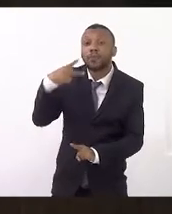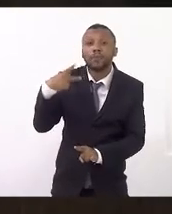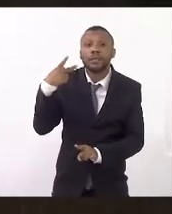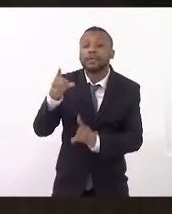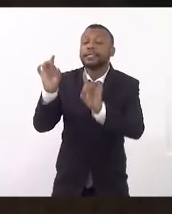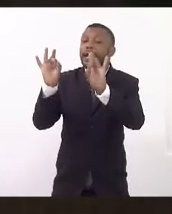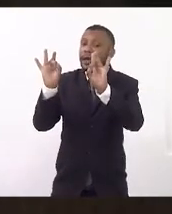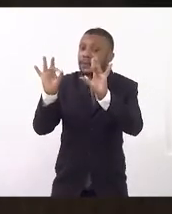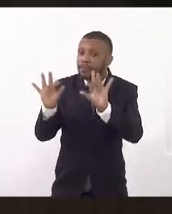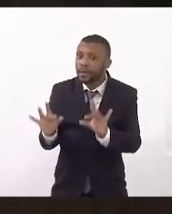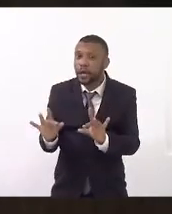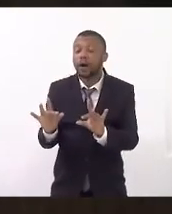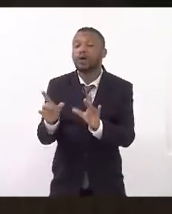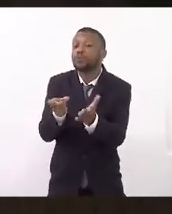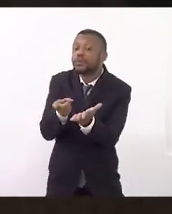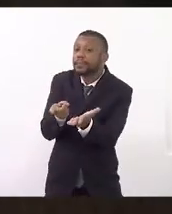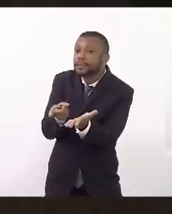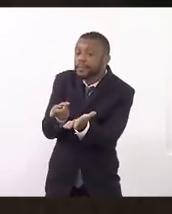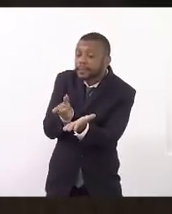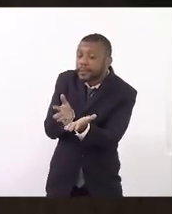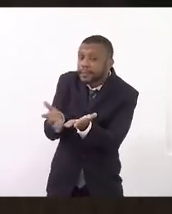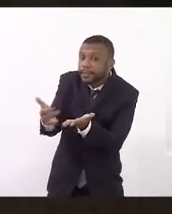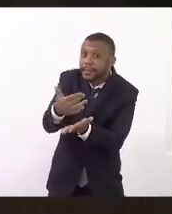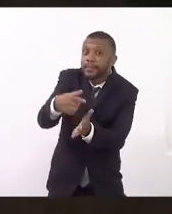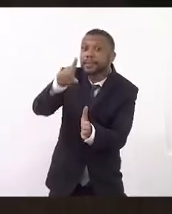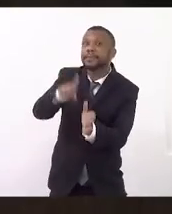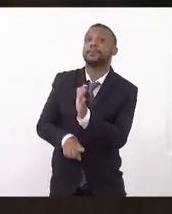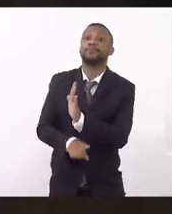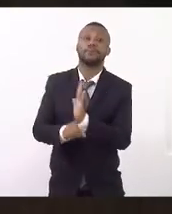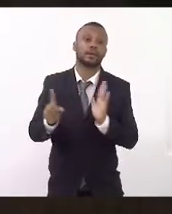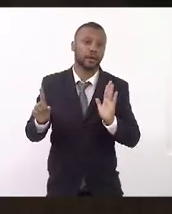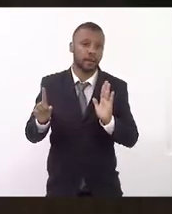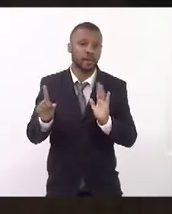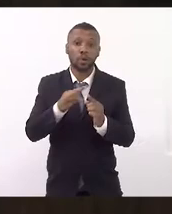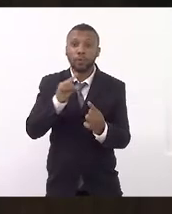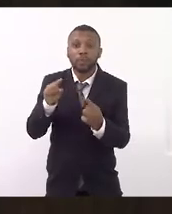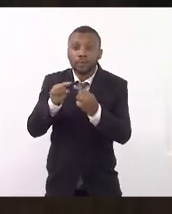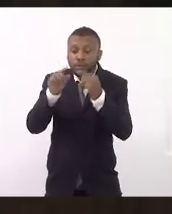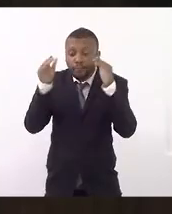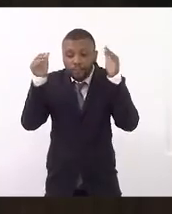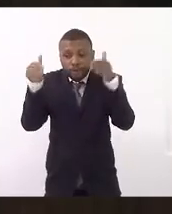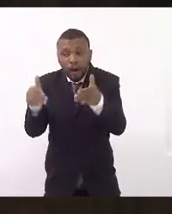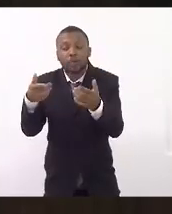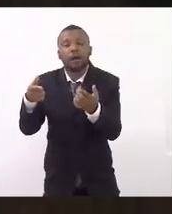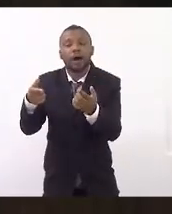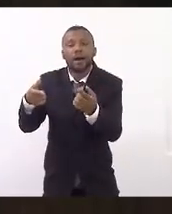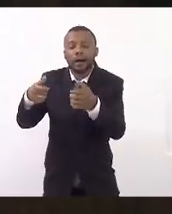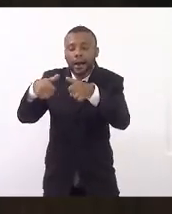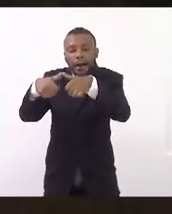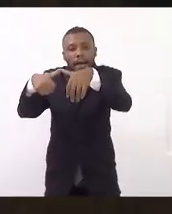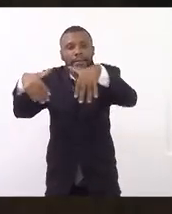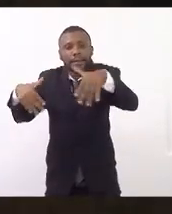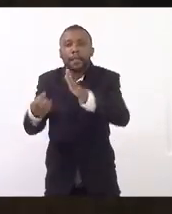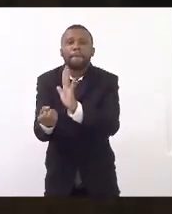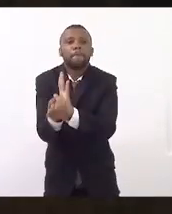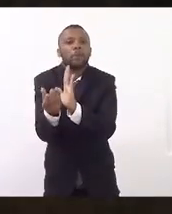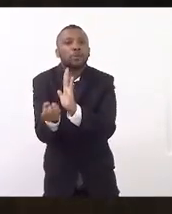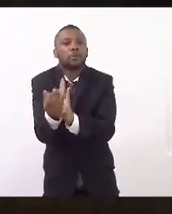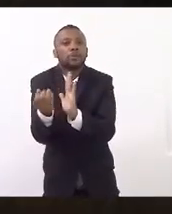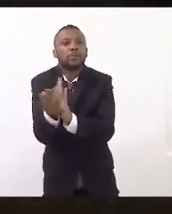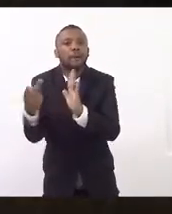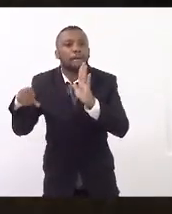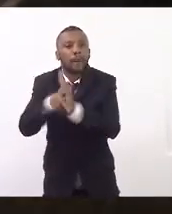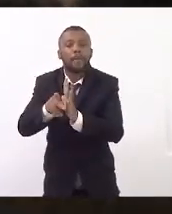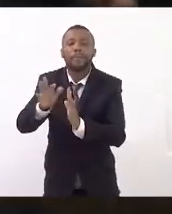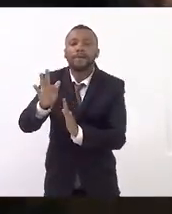Especial Tributária destinada à cadeia produtiva de fertilizantes e